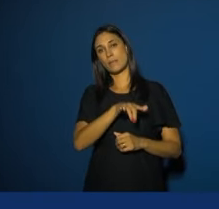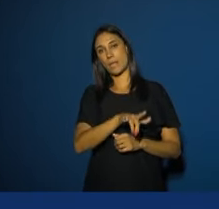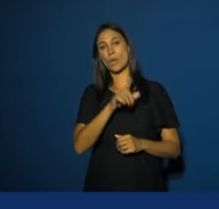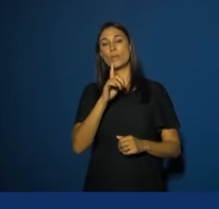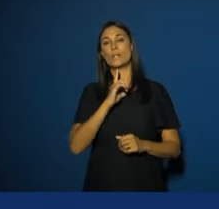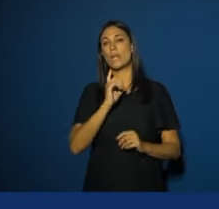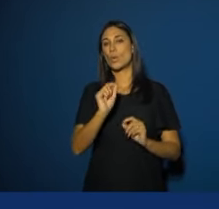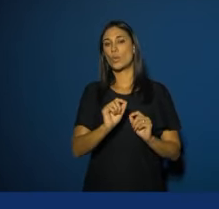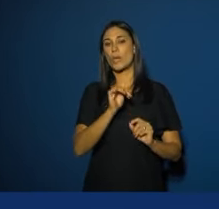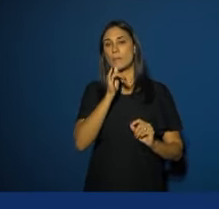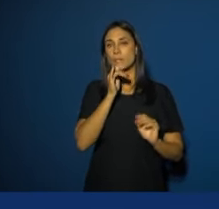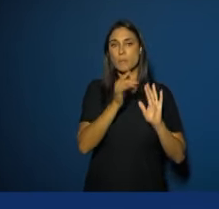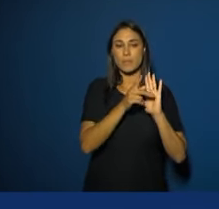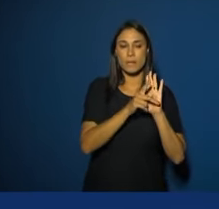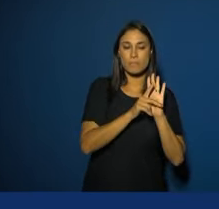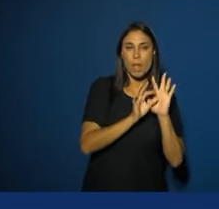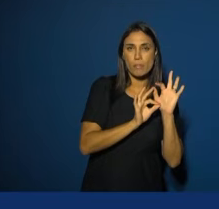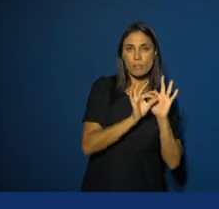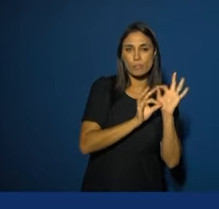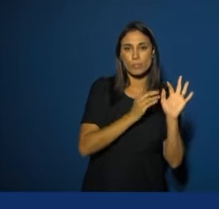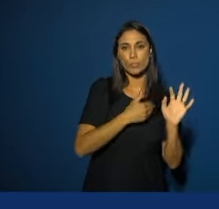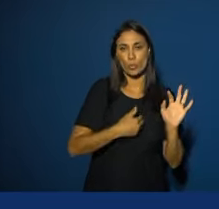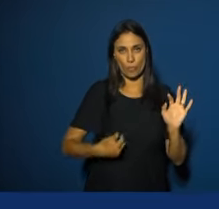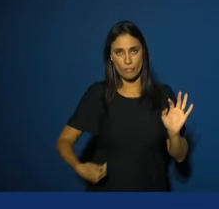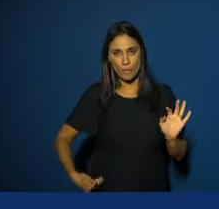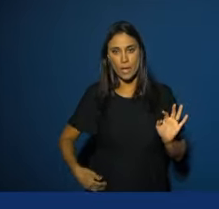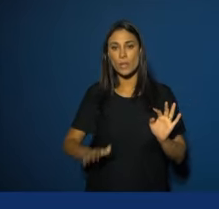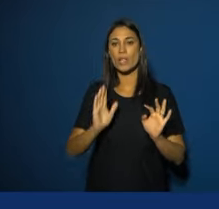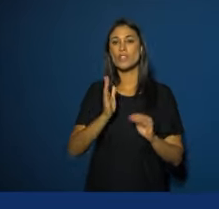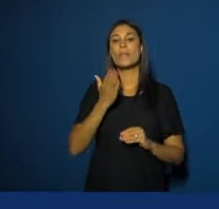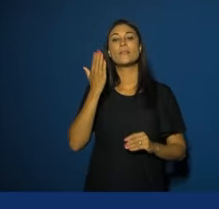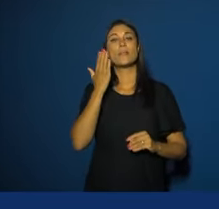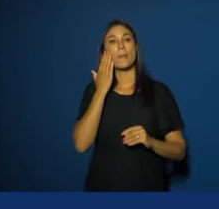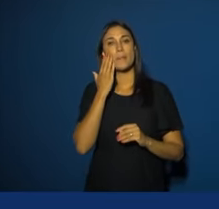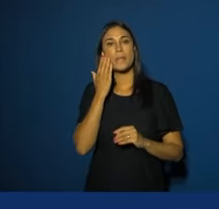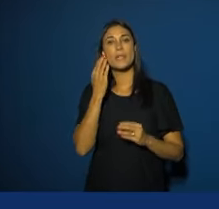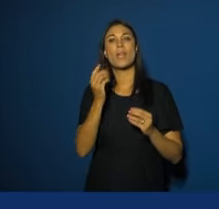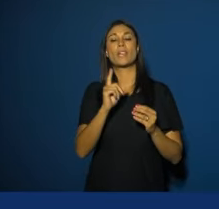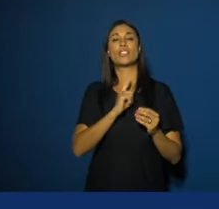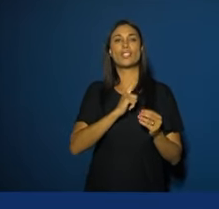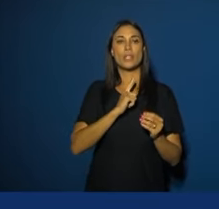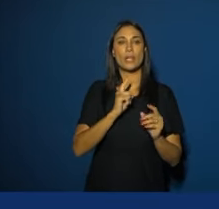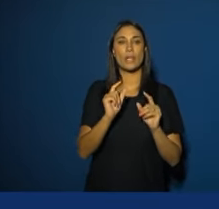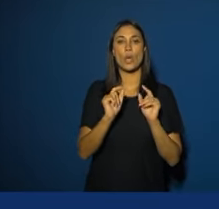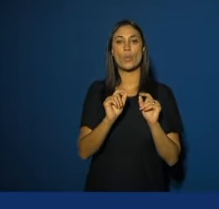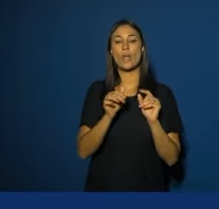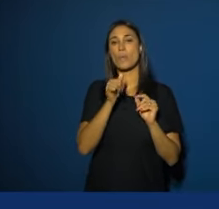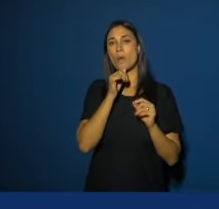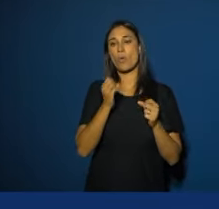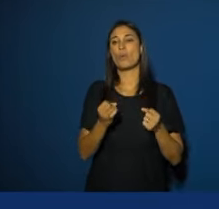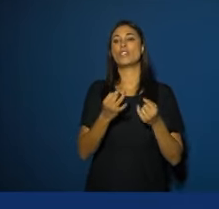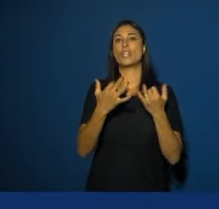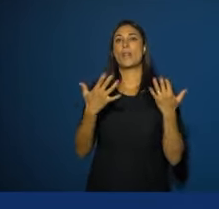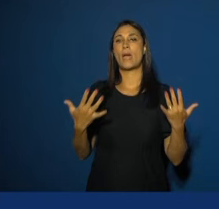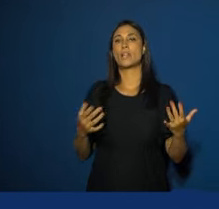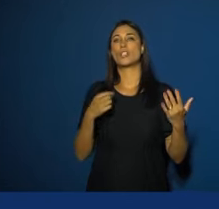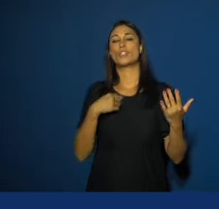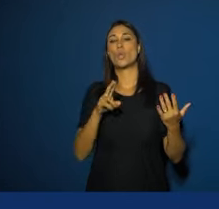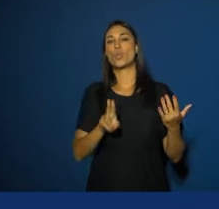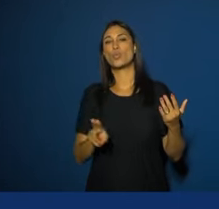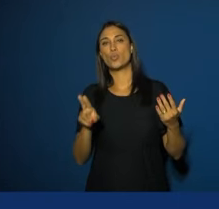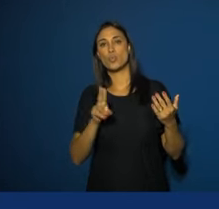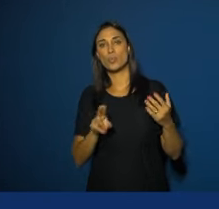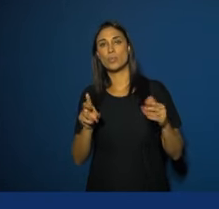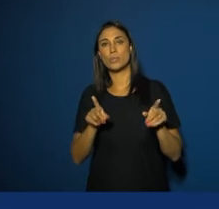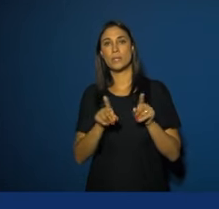tendo em mente esse planejamento do governo, que já se sabia que nós teríamos uma grande quantidade de consumidores que